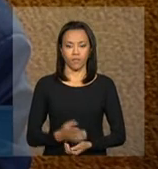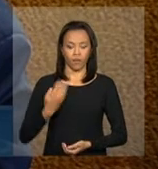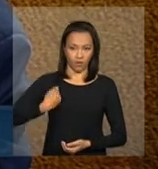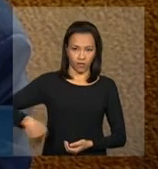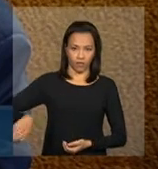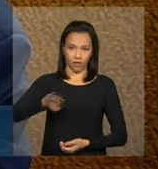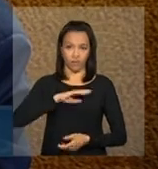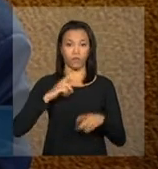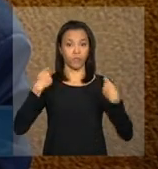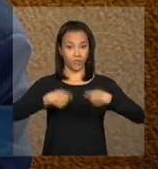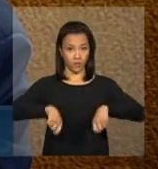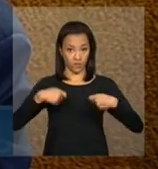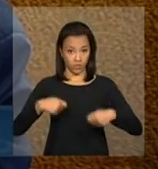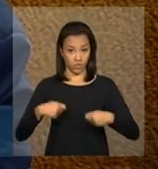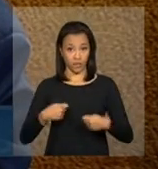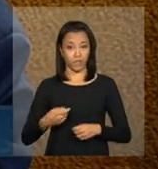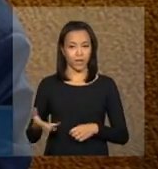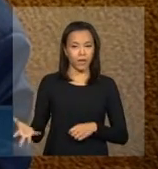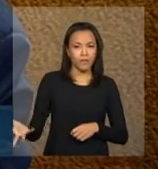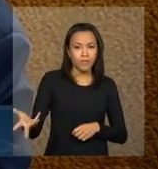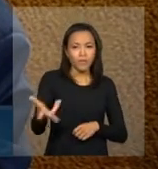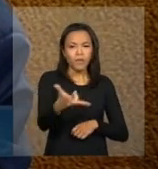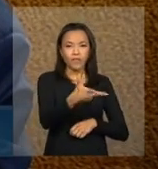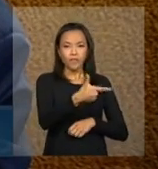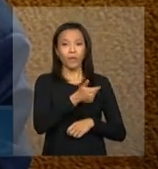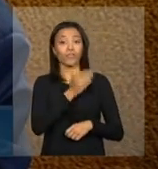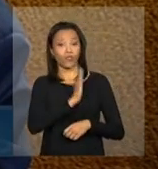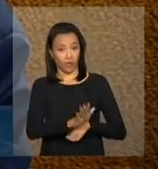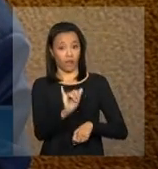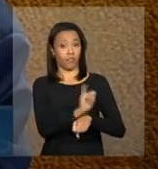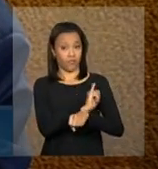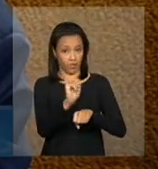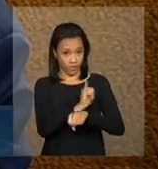lado, aperfeiçoar os instrumentos já existentes.